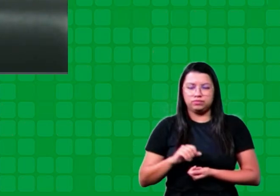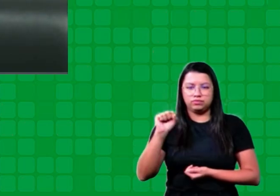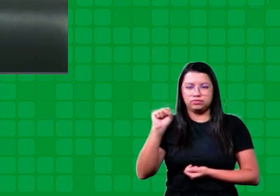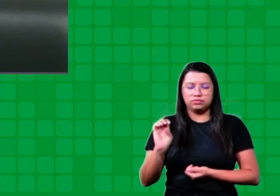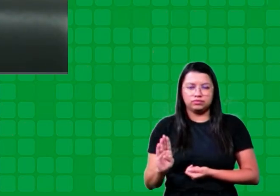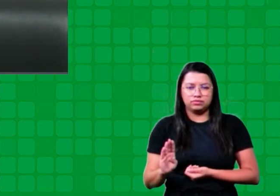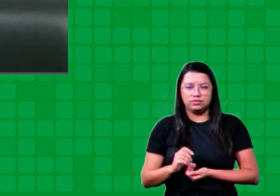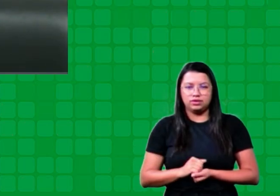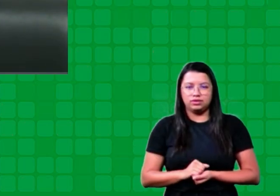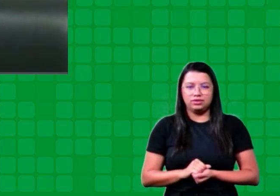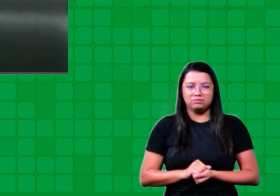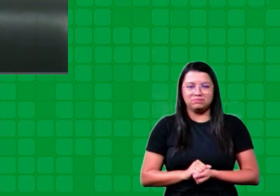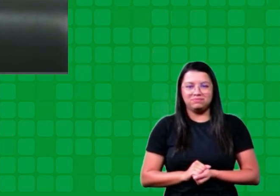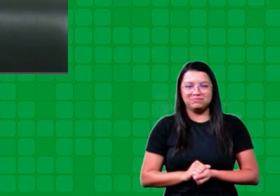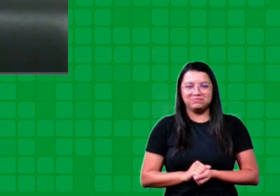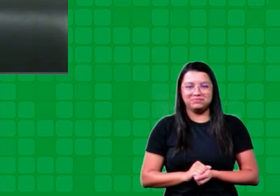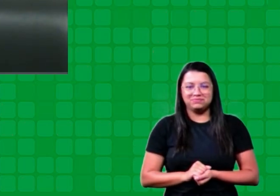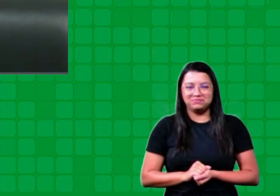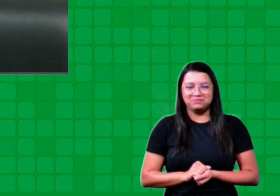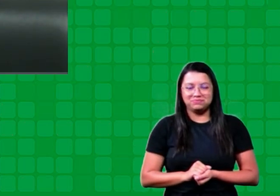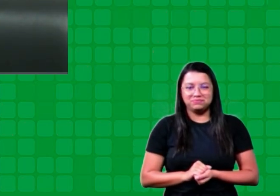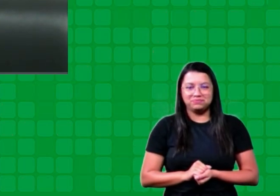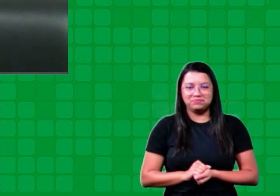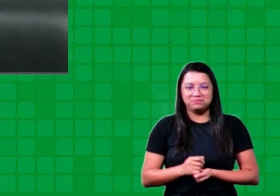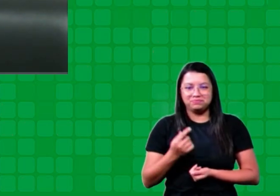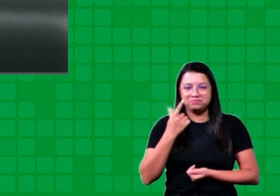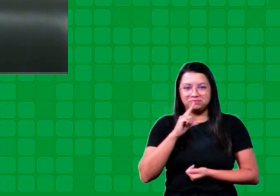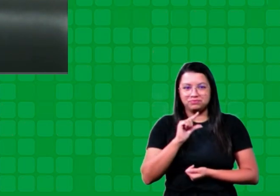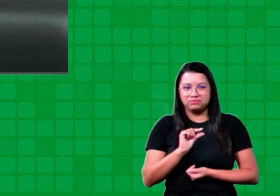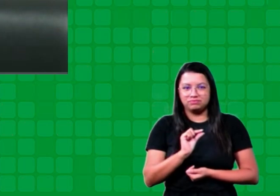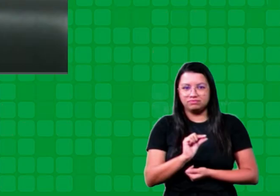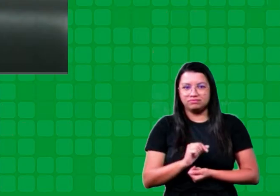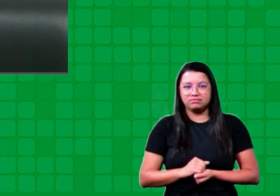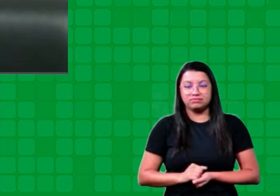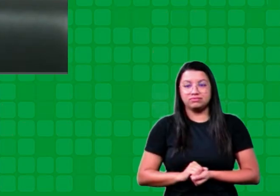Então, se puder baixar um pouquinho, por favor.